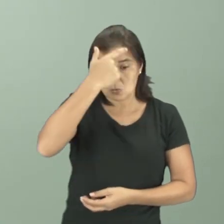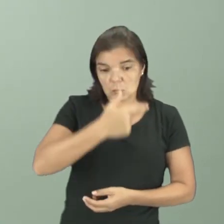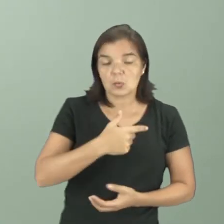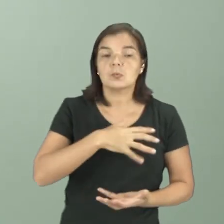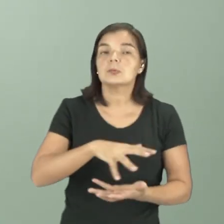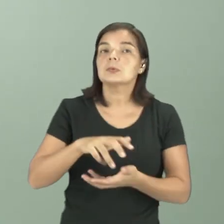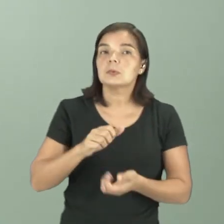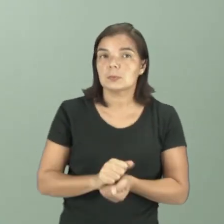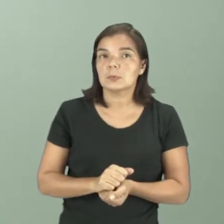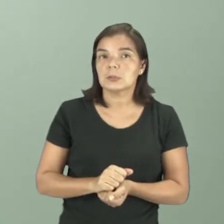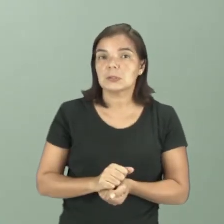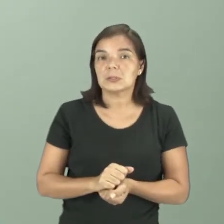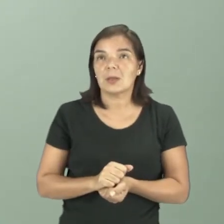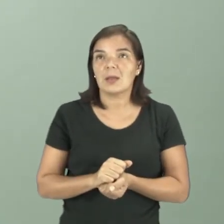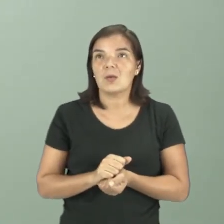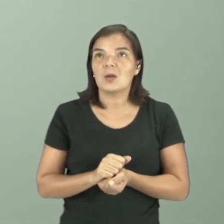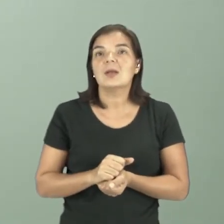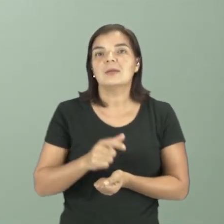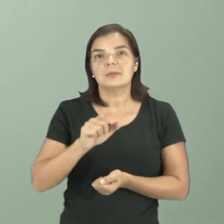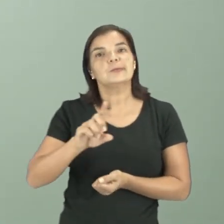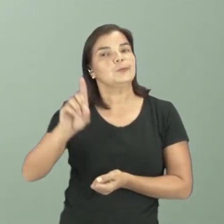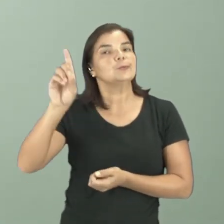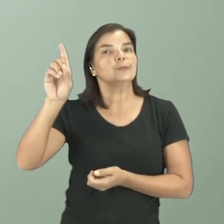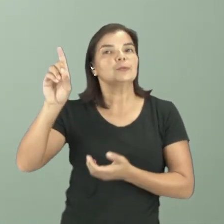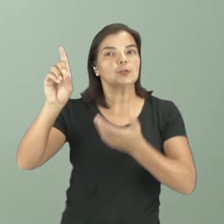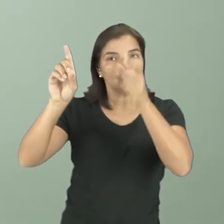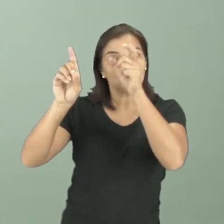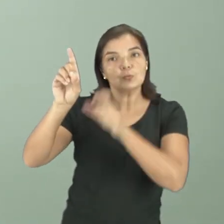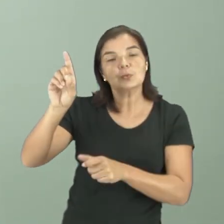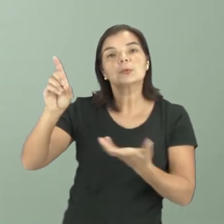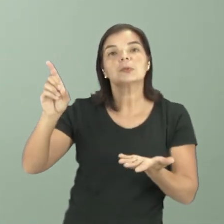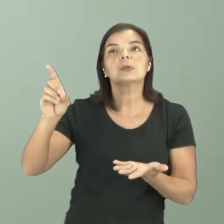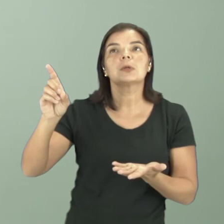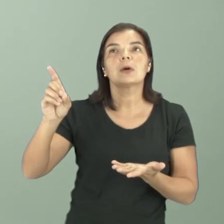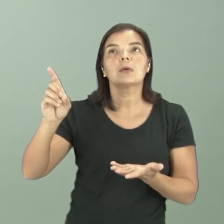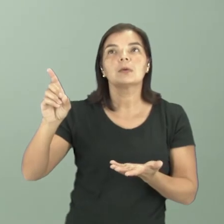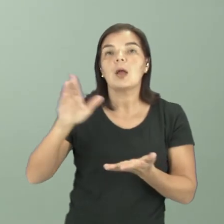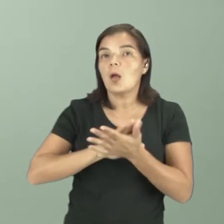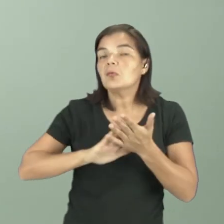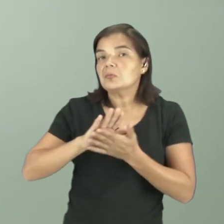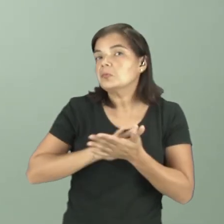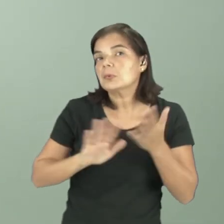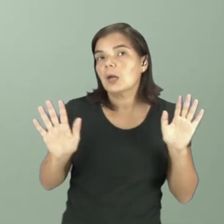Terra, sem me amparar na figura, né, de um ser, porque é o nada,